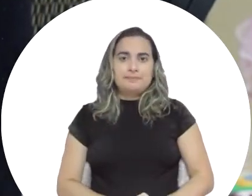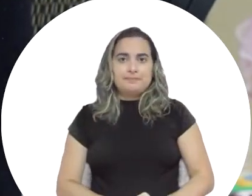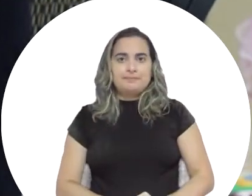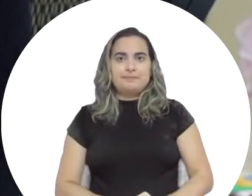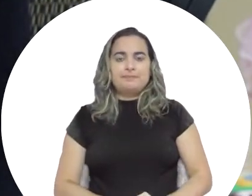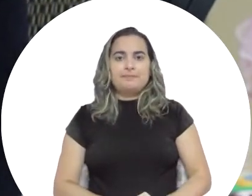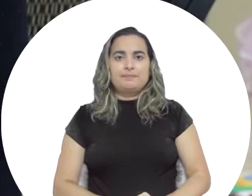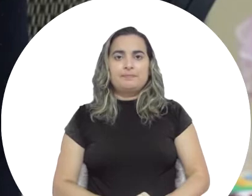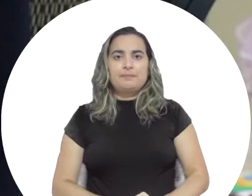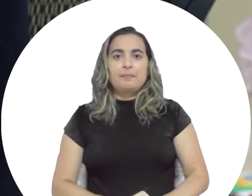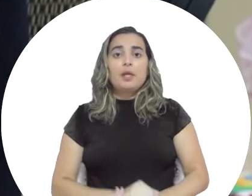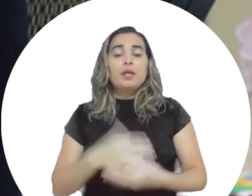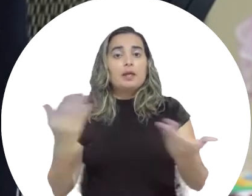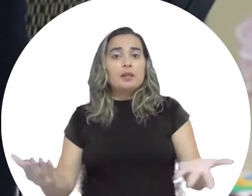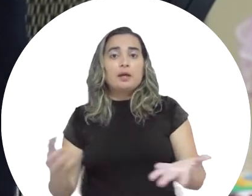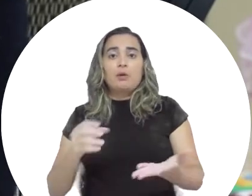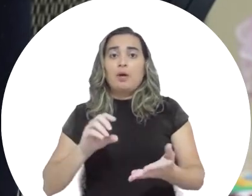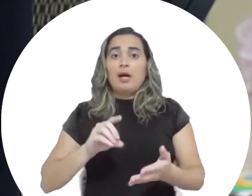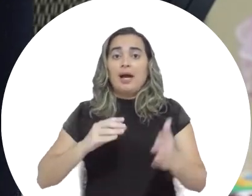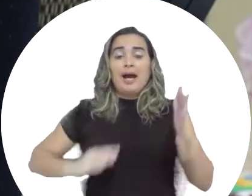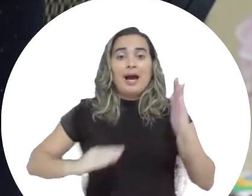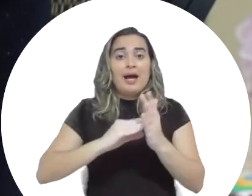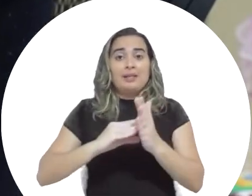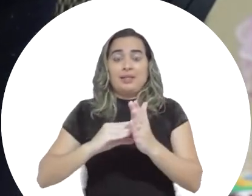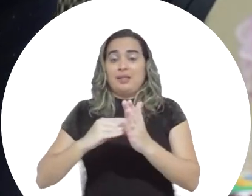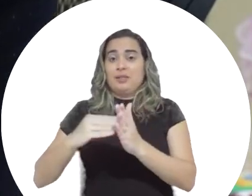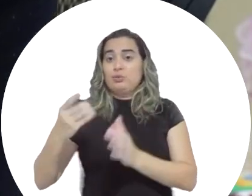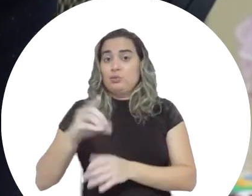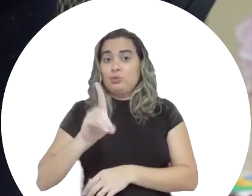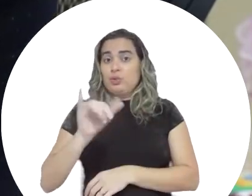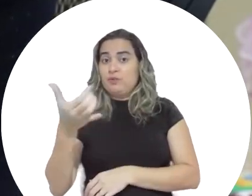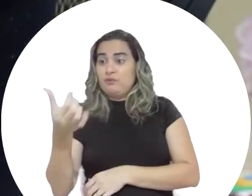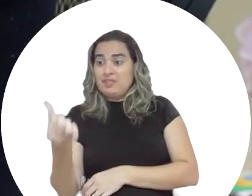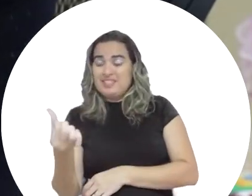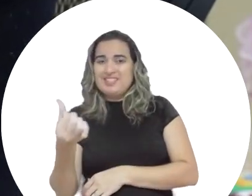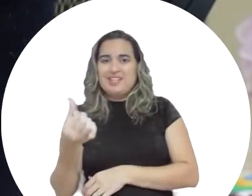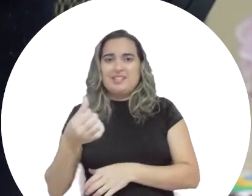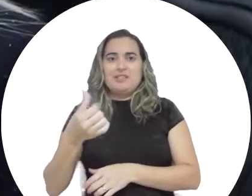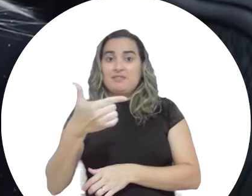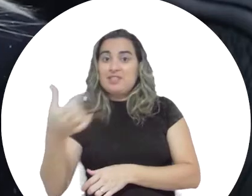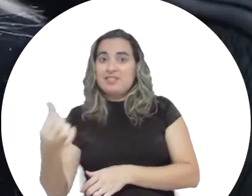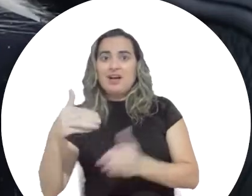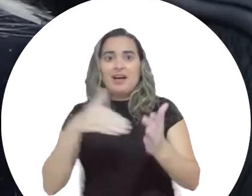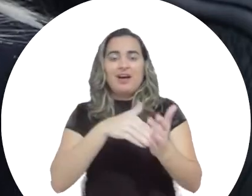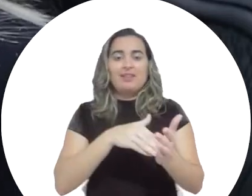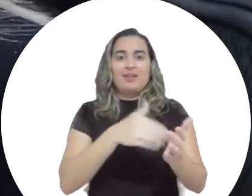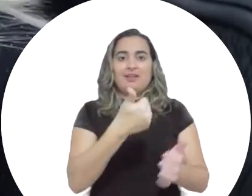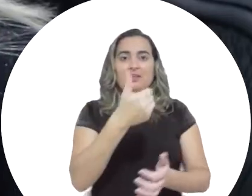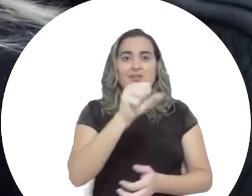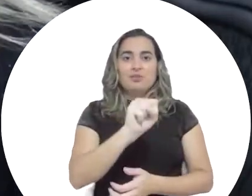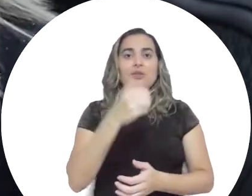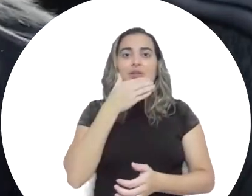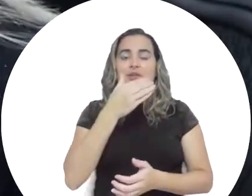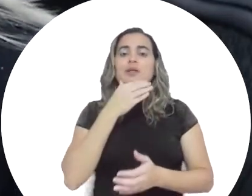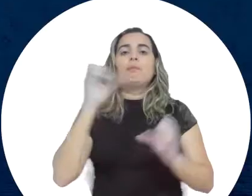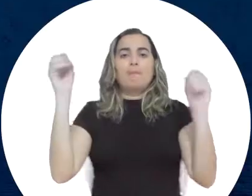de procedimento na contagem de prazos. Então, a partir do dia 26 até o dia 18 de dezembro, nós estaremos funcionando